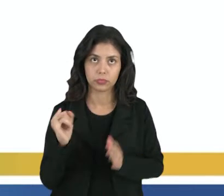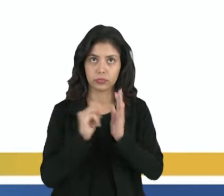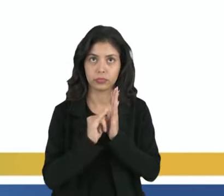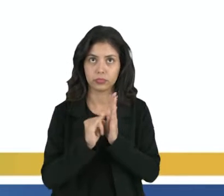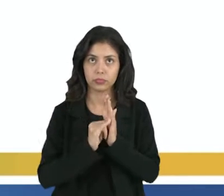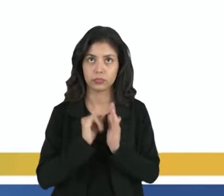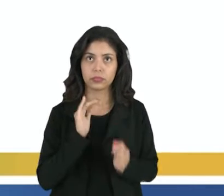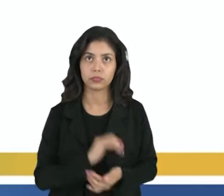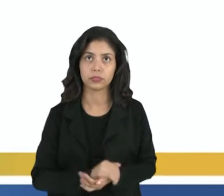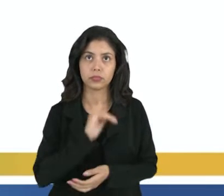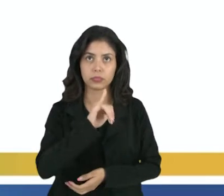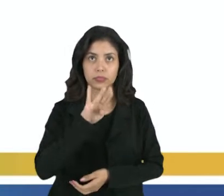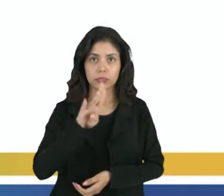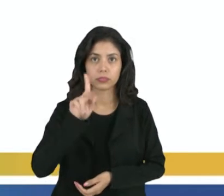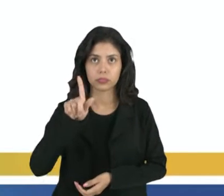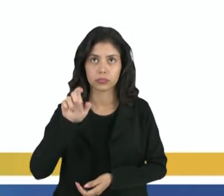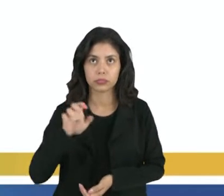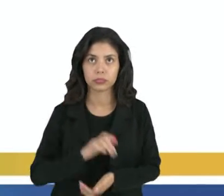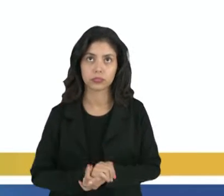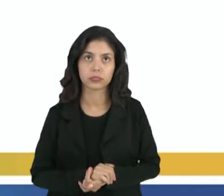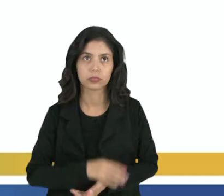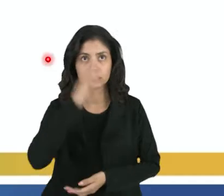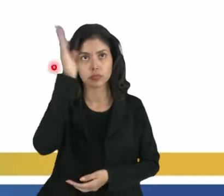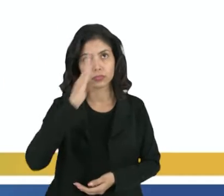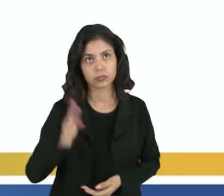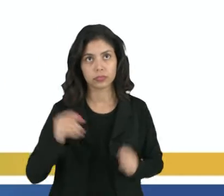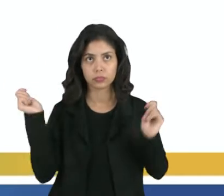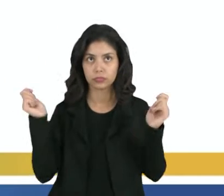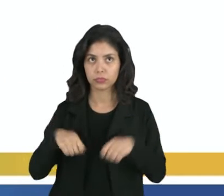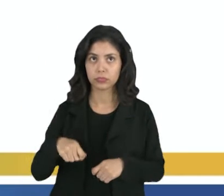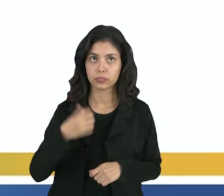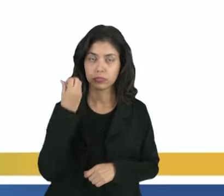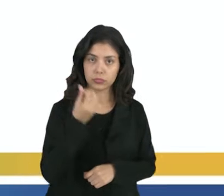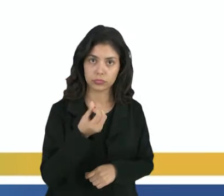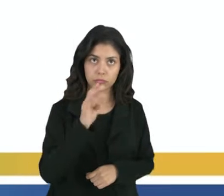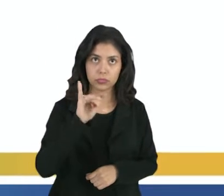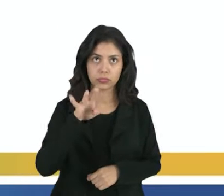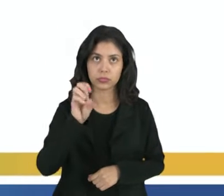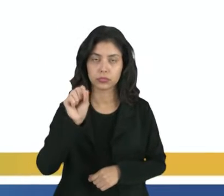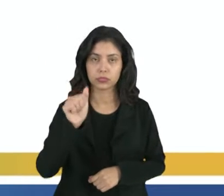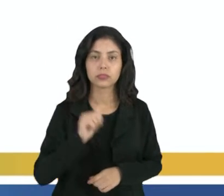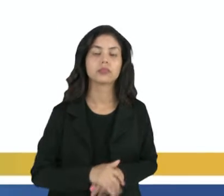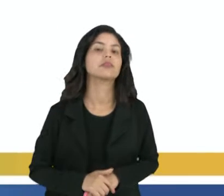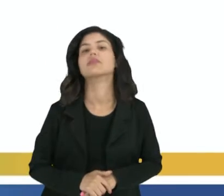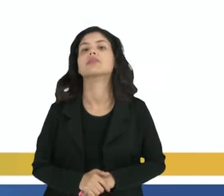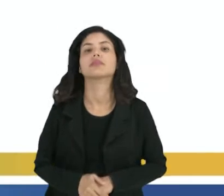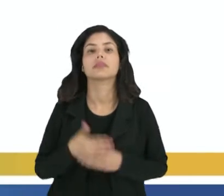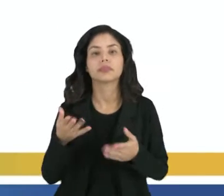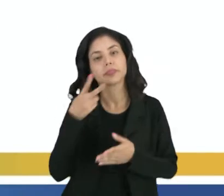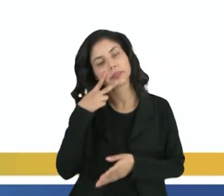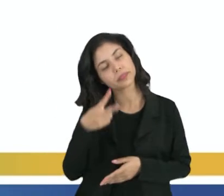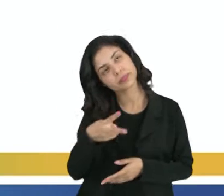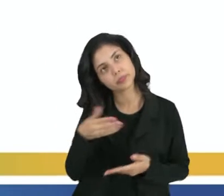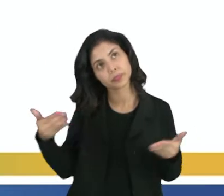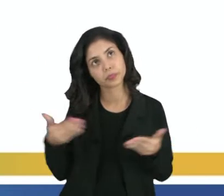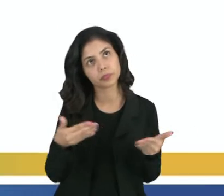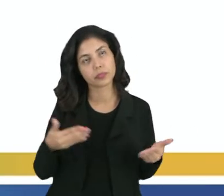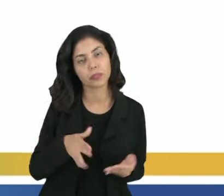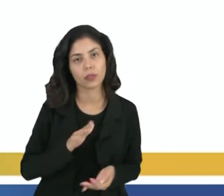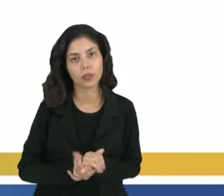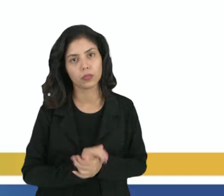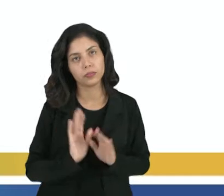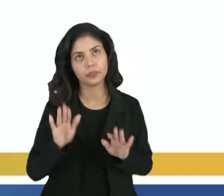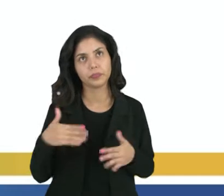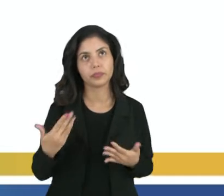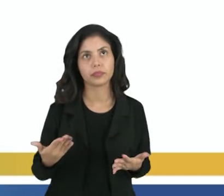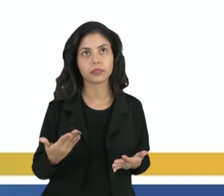o Instituto Brasileiro de Geografia e Estatística, o Brasil possui 6 biomas. E aí a gente vai estar vendo hoje